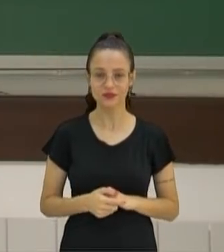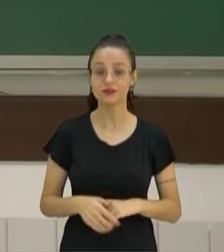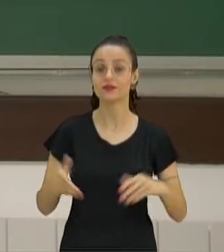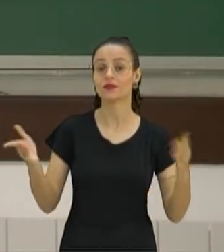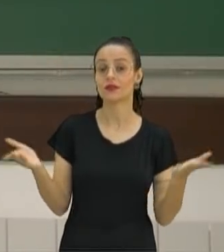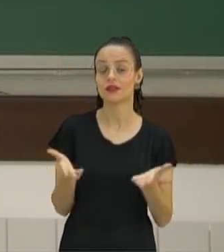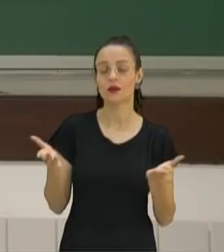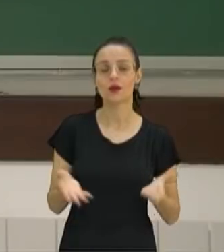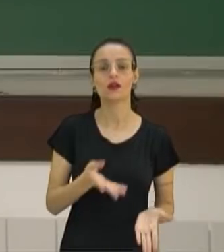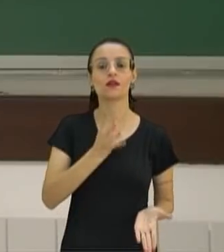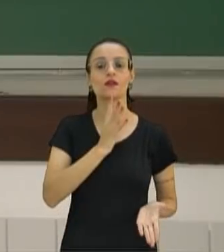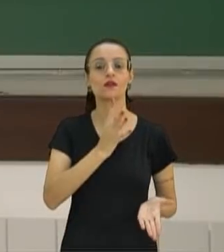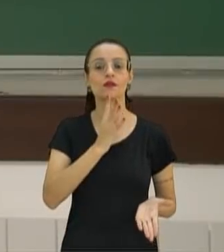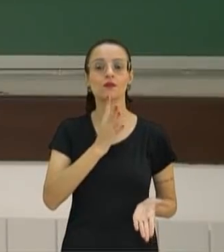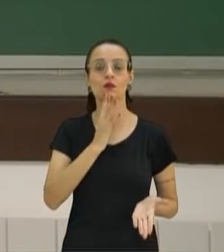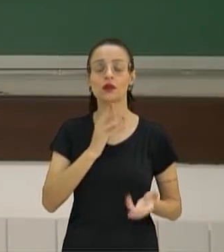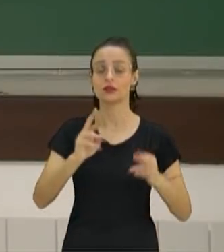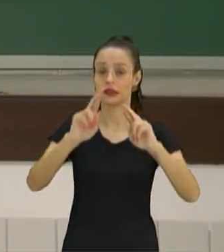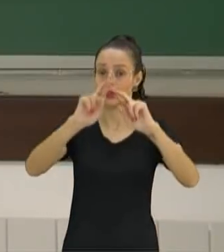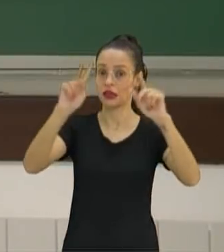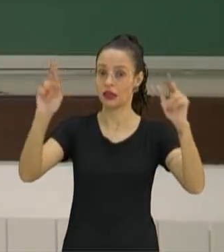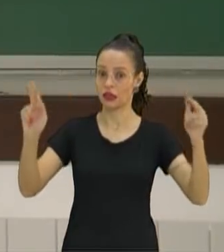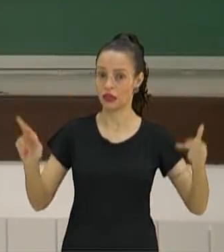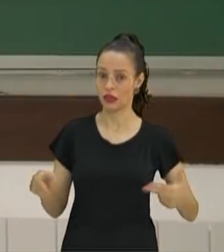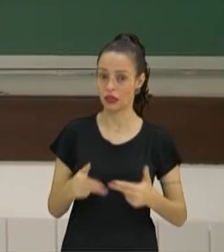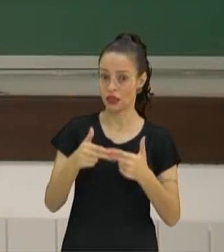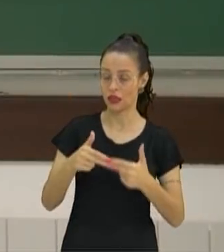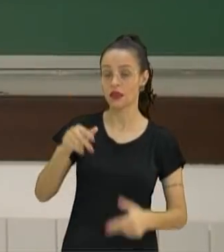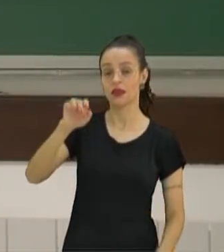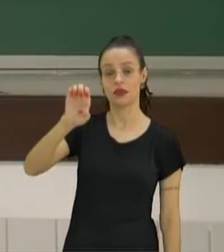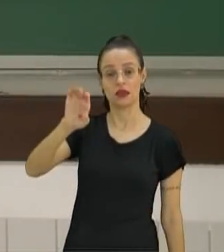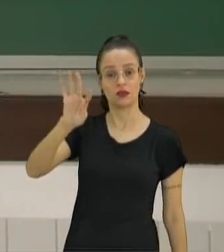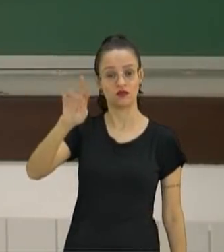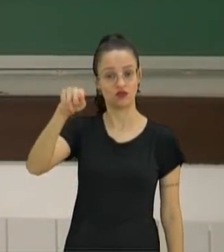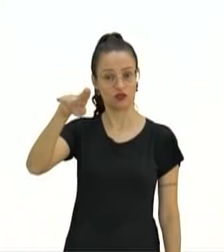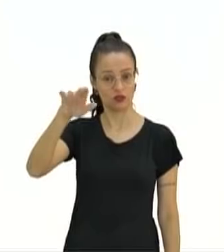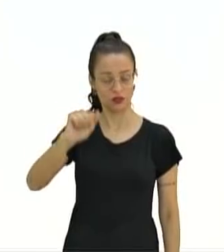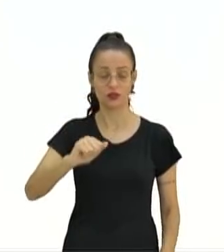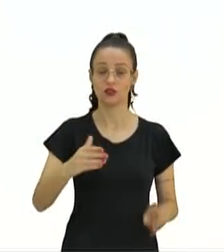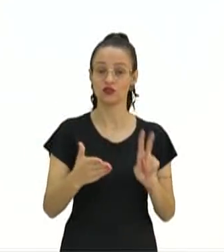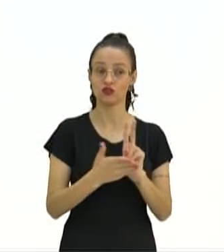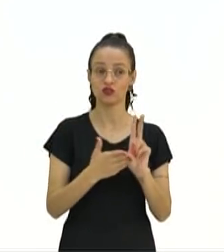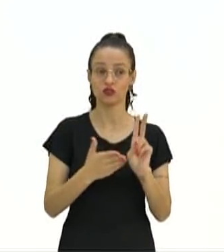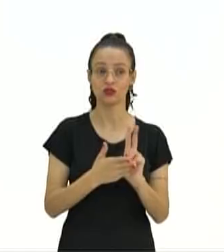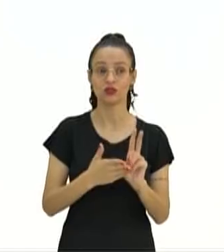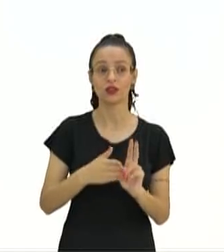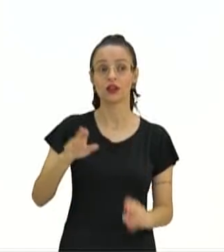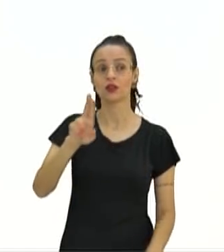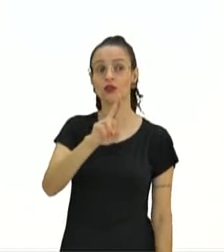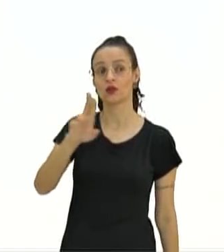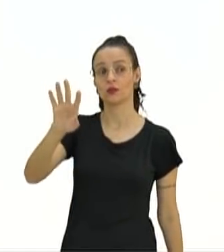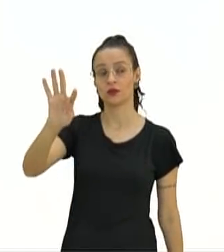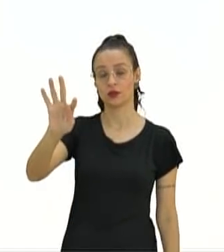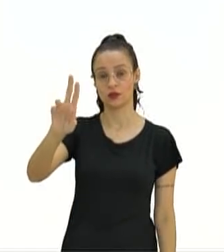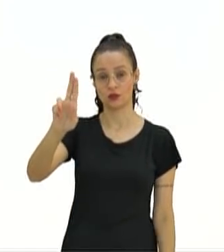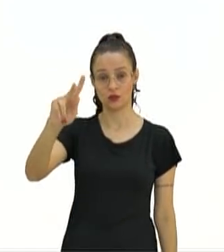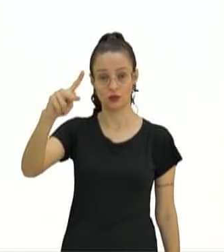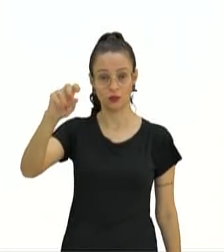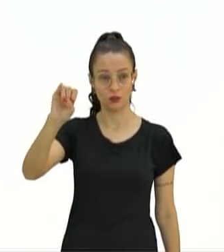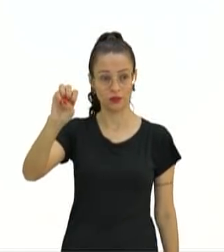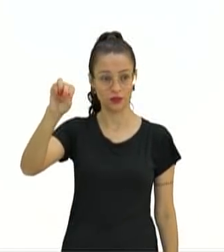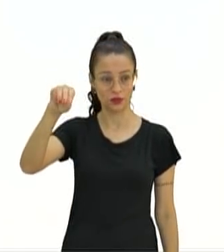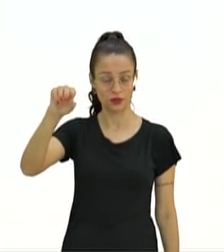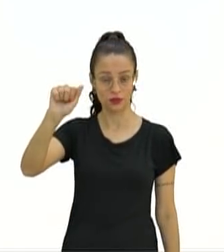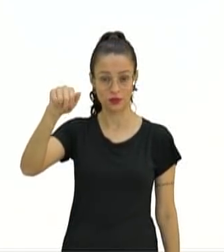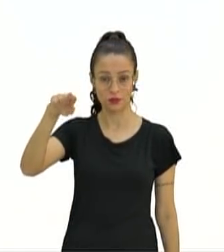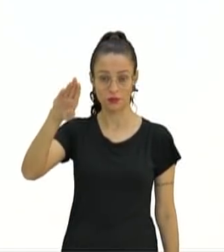Agora a gente vai conhecer uma etnia indígena chamada Tupinambá. Olha ali. É uma etnia indígena que ocupava parte